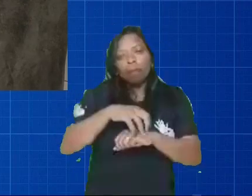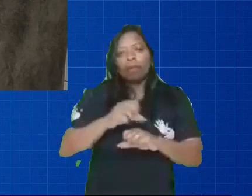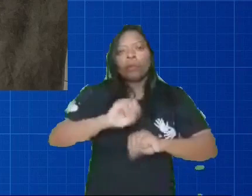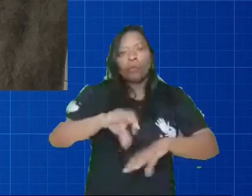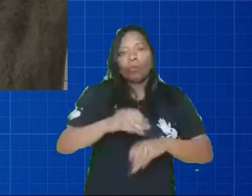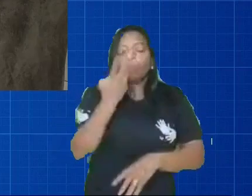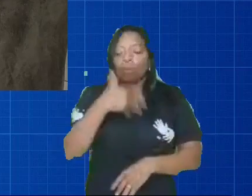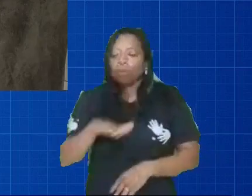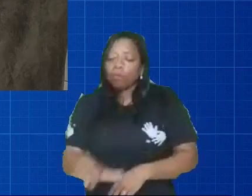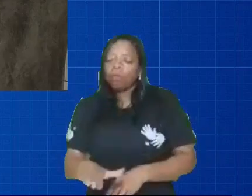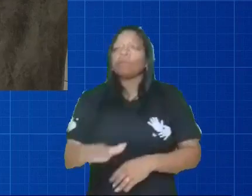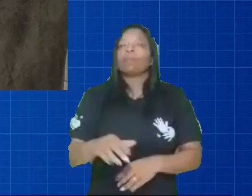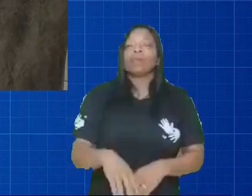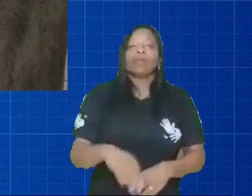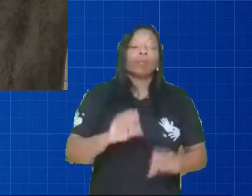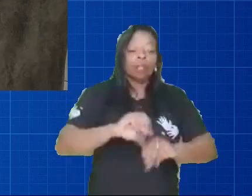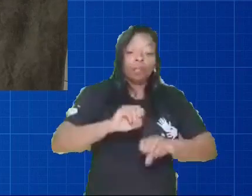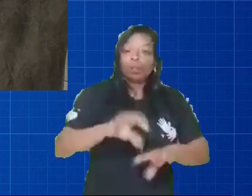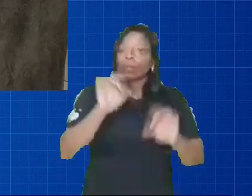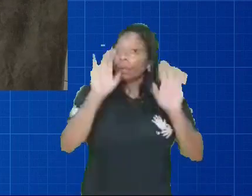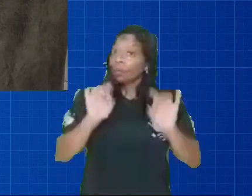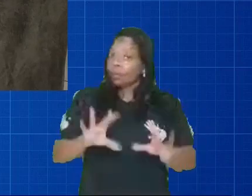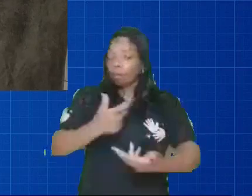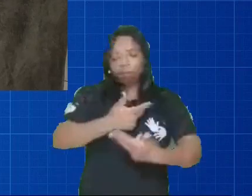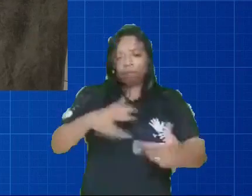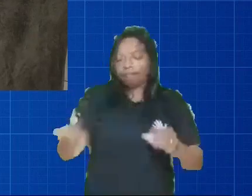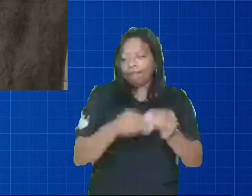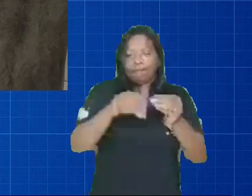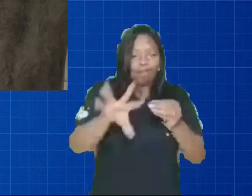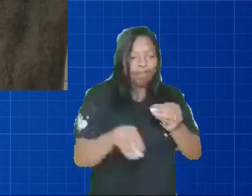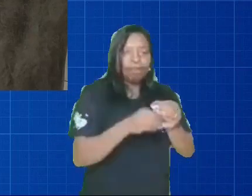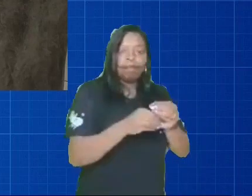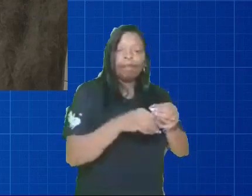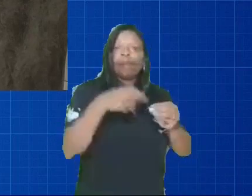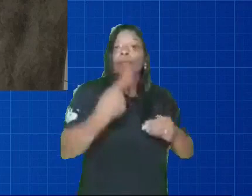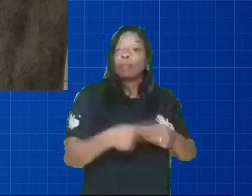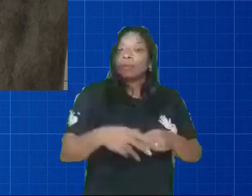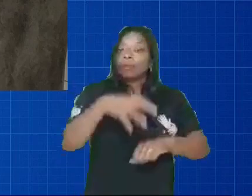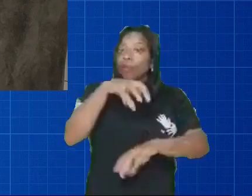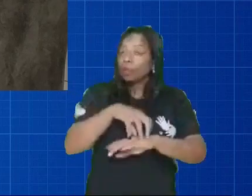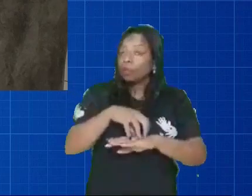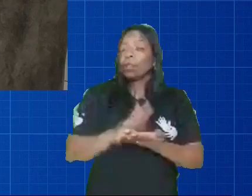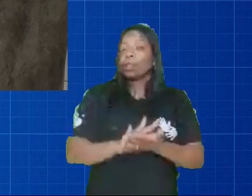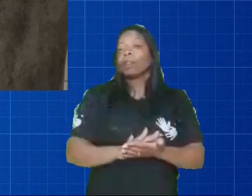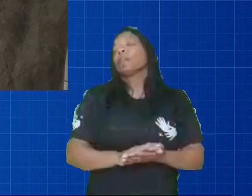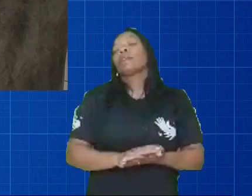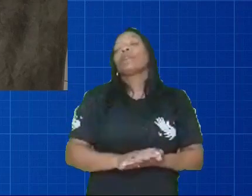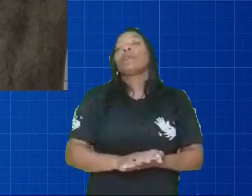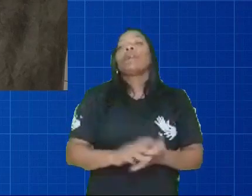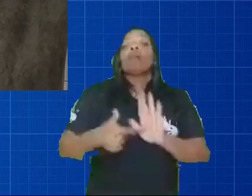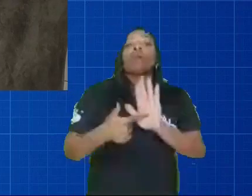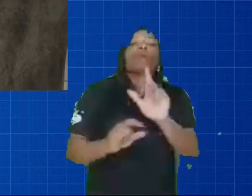educação especial. Então, todas as ações que a gente consegue realizar com outros públicos, né, nível de ensino e modalidades, a gente consegue integrar